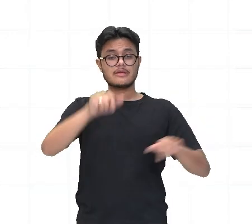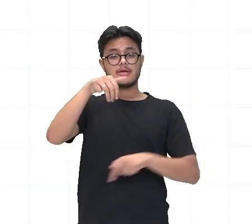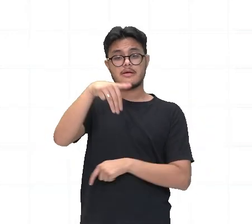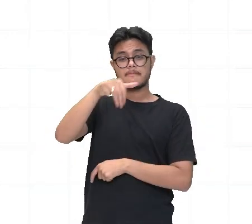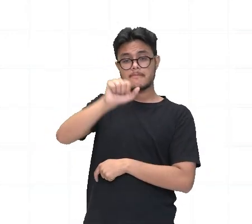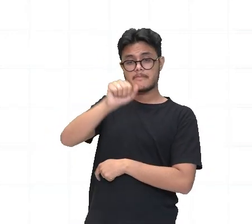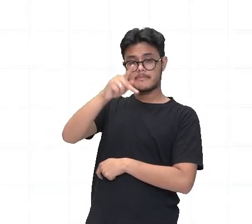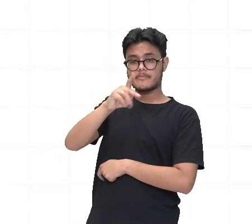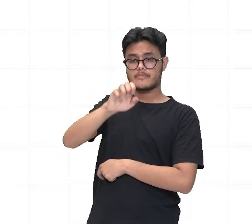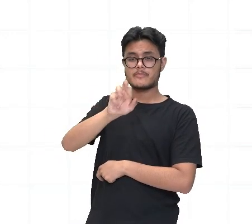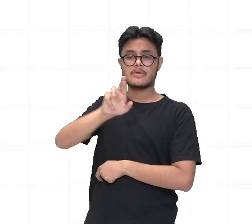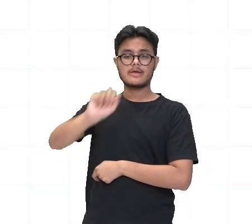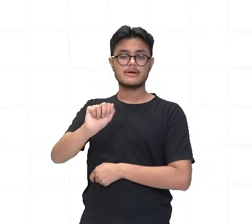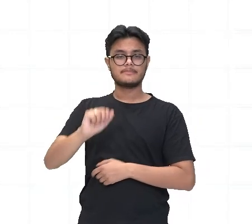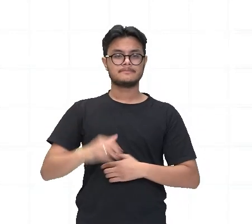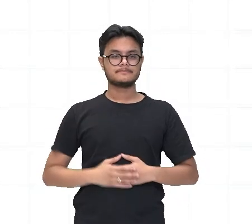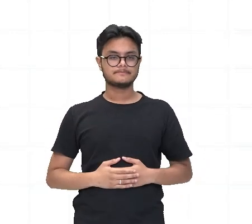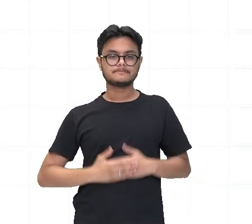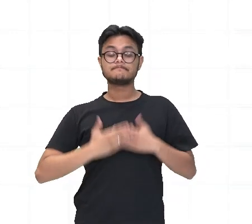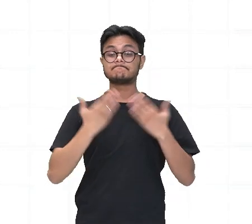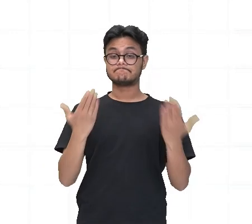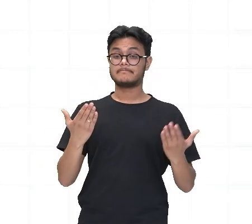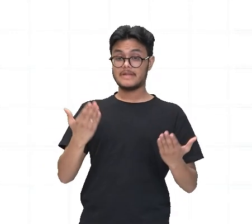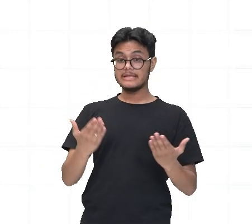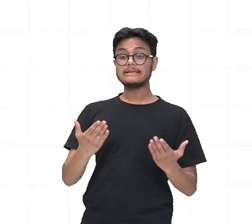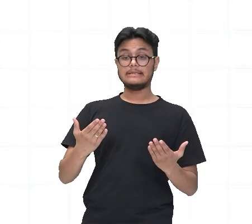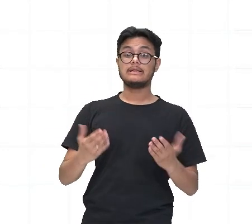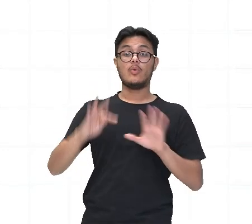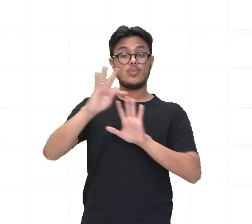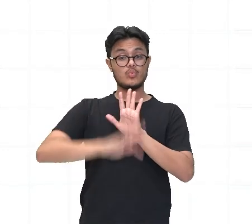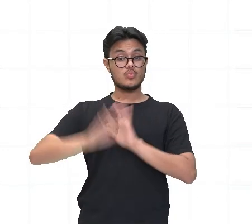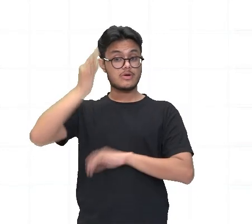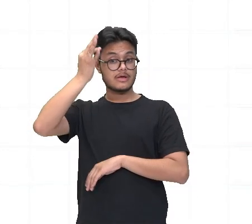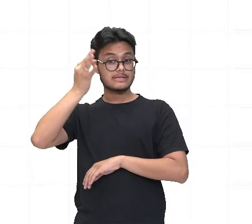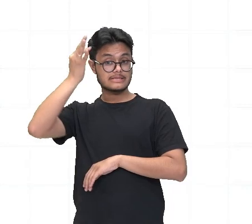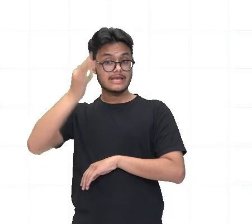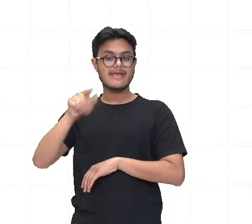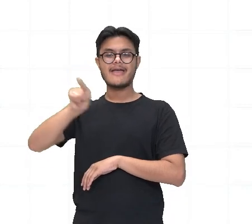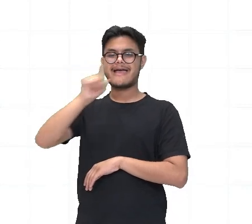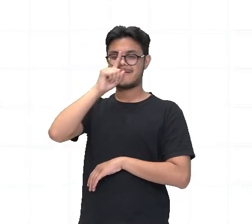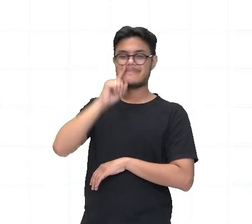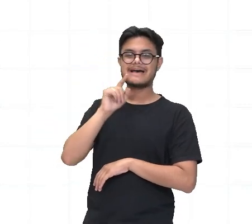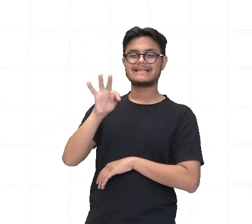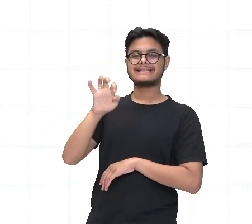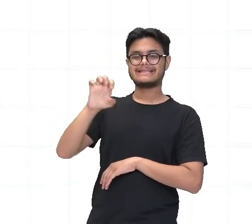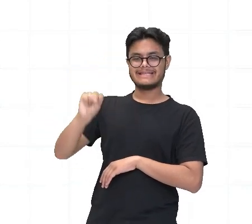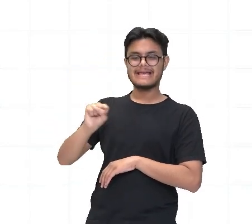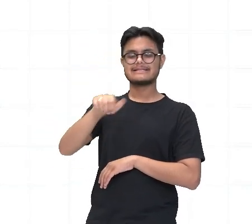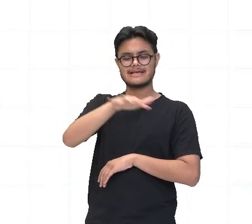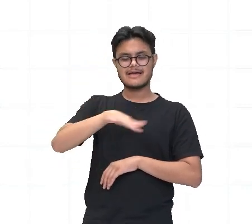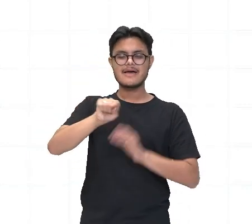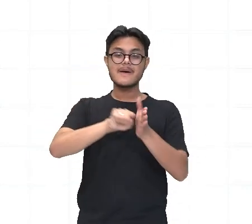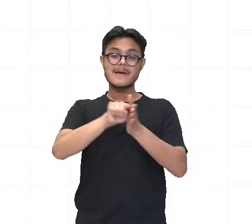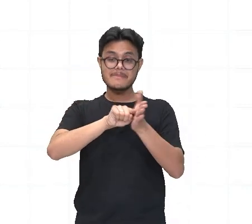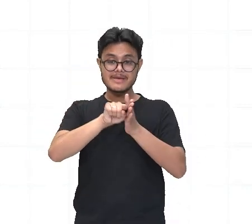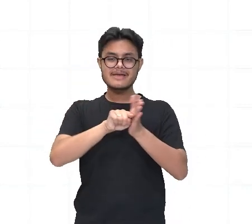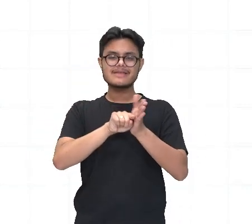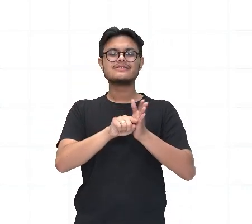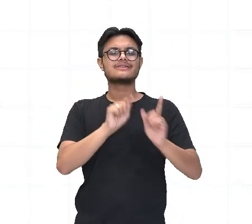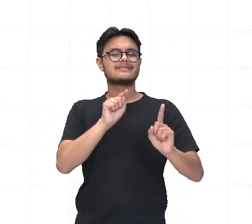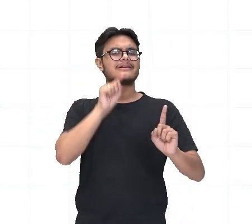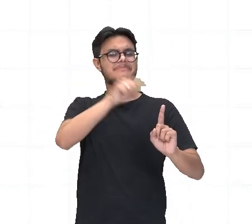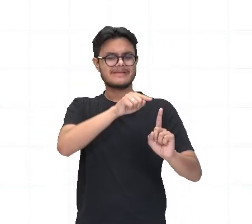adiante. Em sua pesquisa, então, olha aí a cor amarelinha, né? Em sua pesquisa, fazendo referência